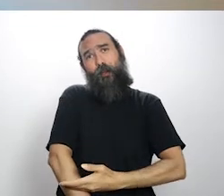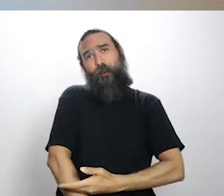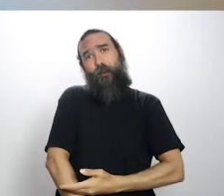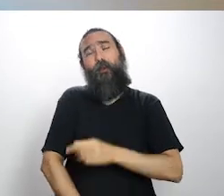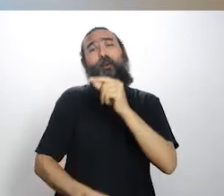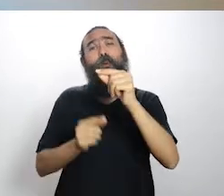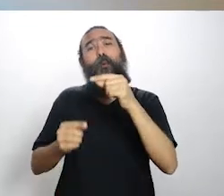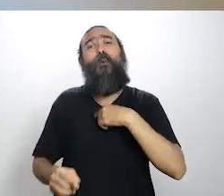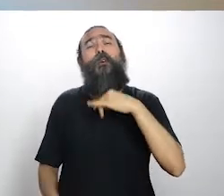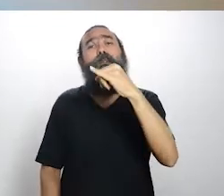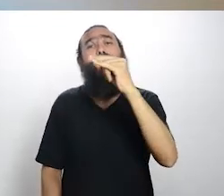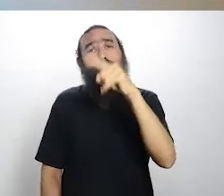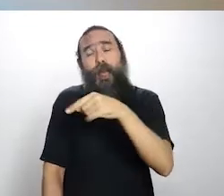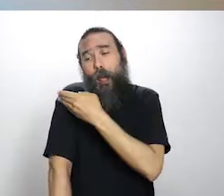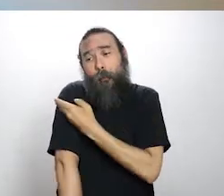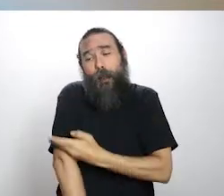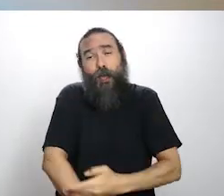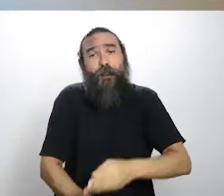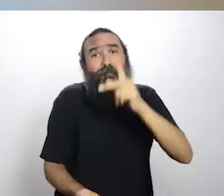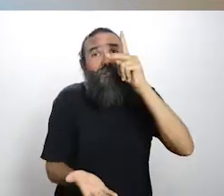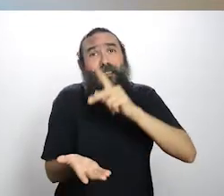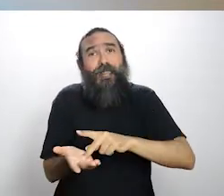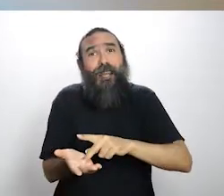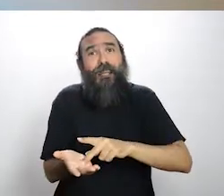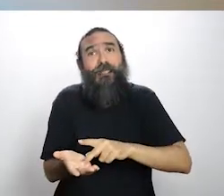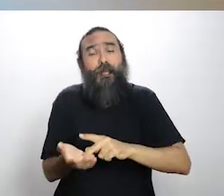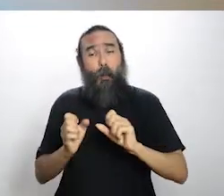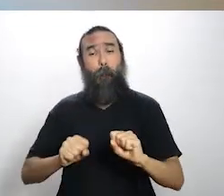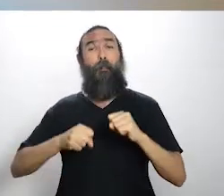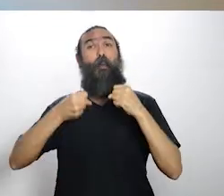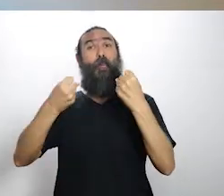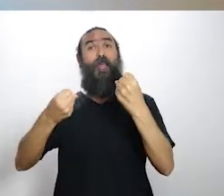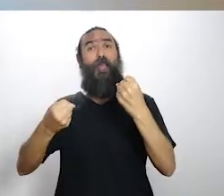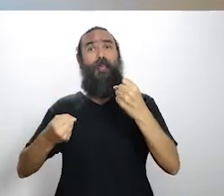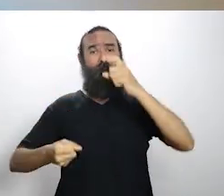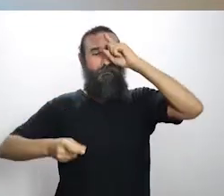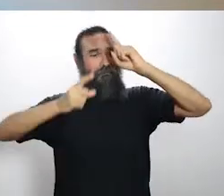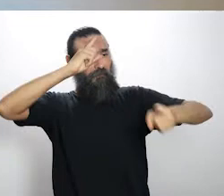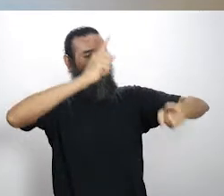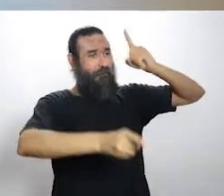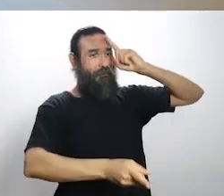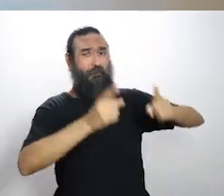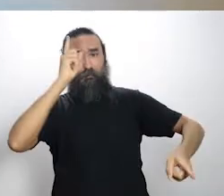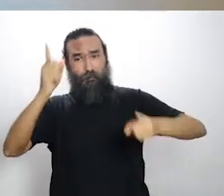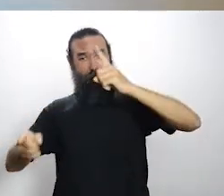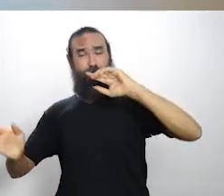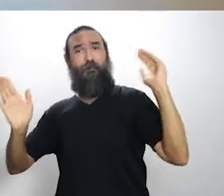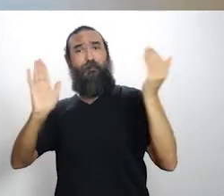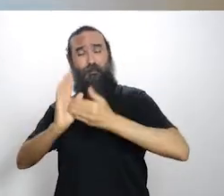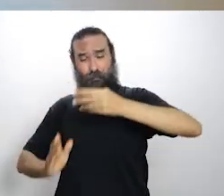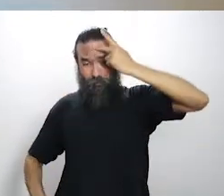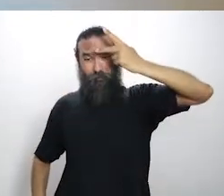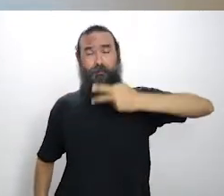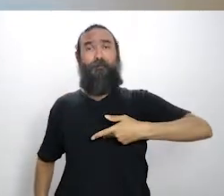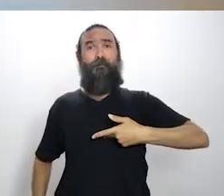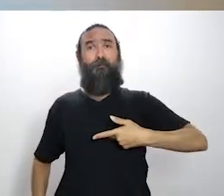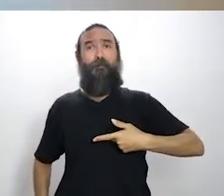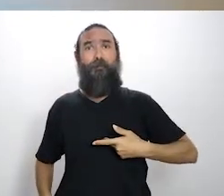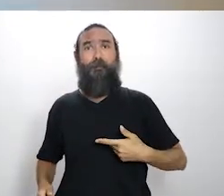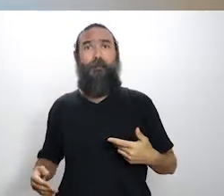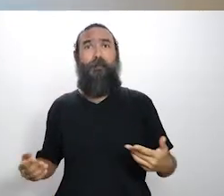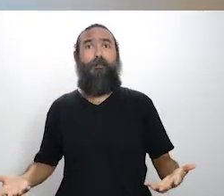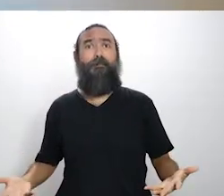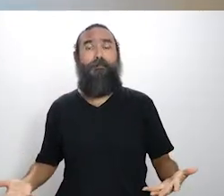controle. Enquanto a gente se basear no que foi criado e não foi criado por nós, e muito menos